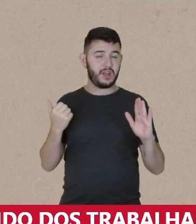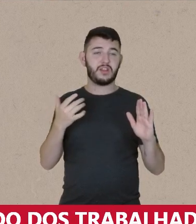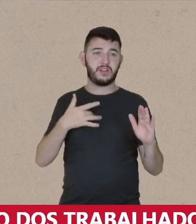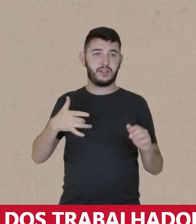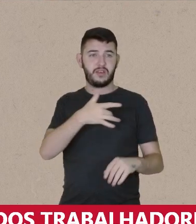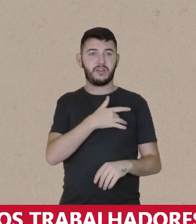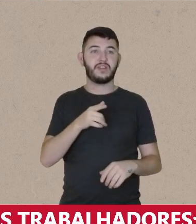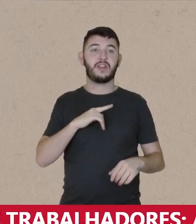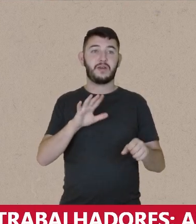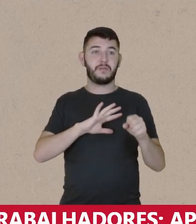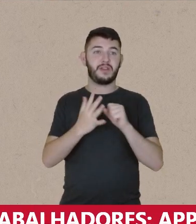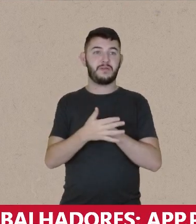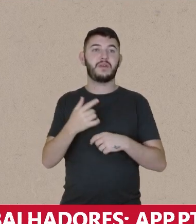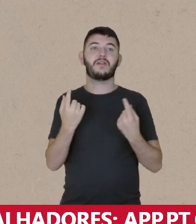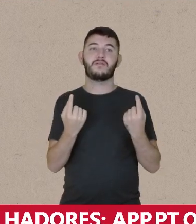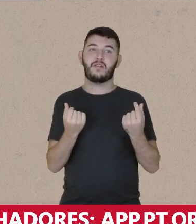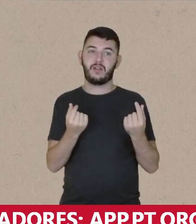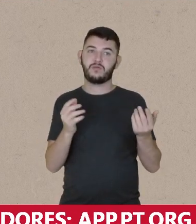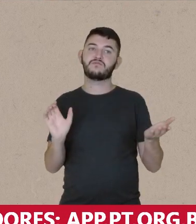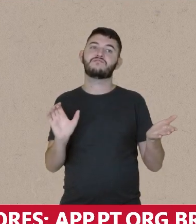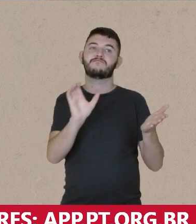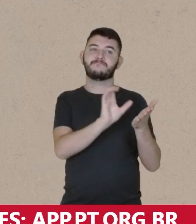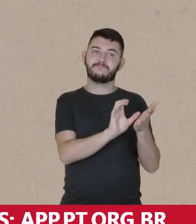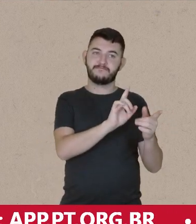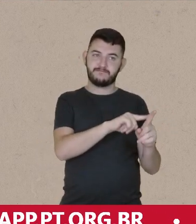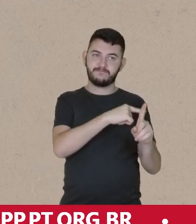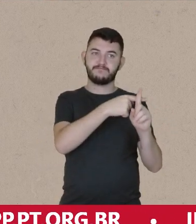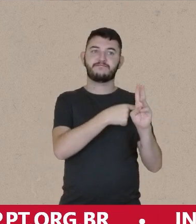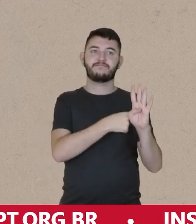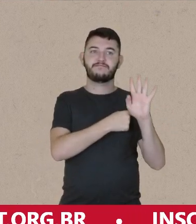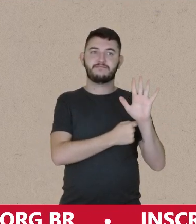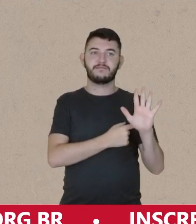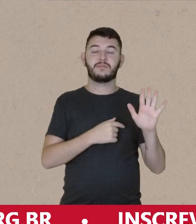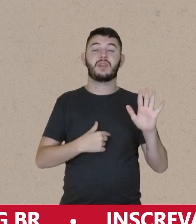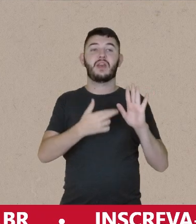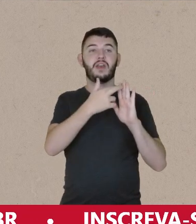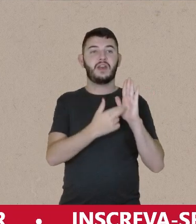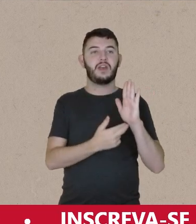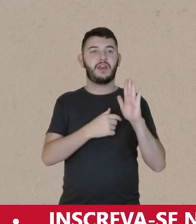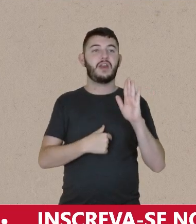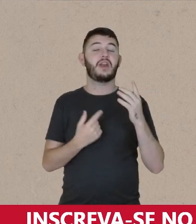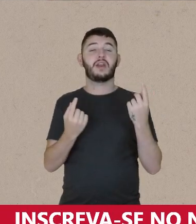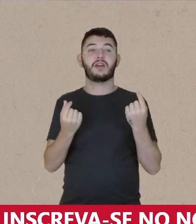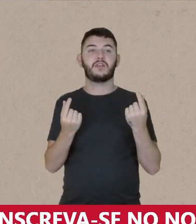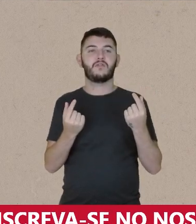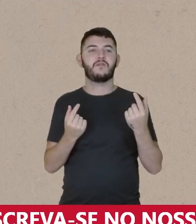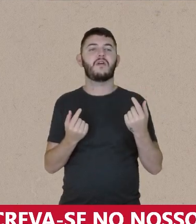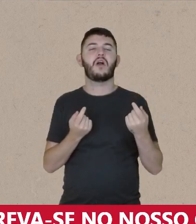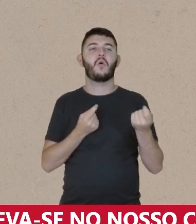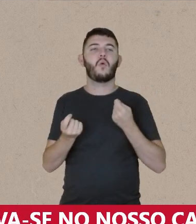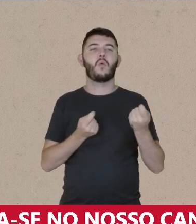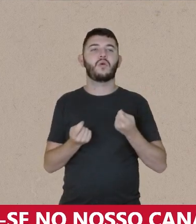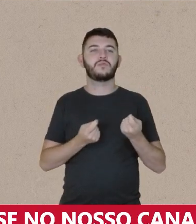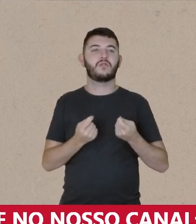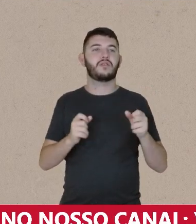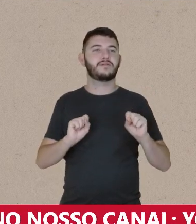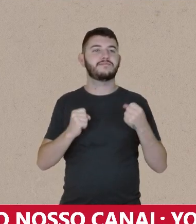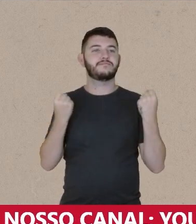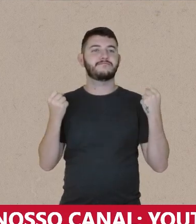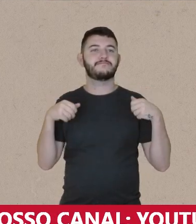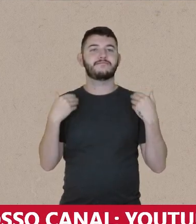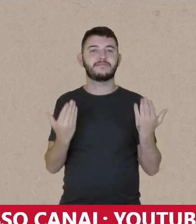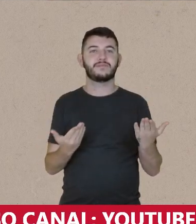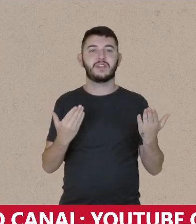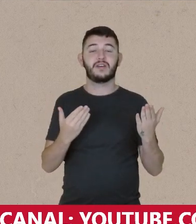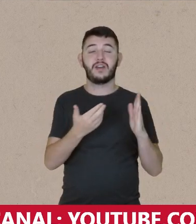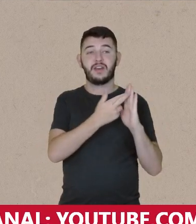colocar recurso a mais, né? Tiveram que quebrar a regra do teto. Então, a gente observa aqui, atenção Brasil, como